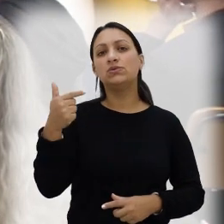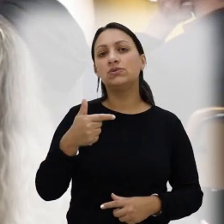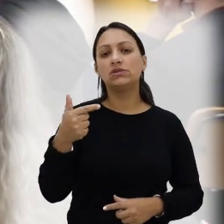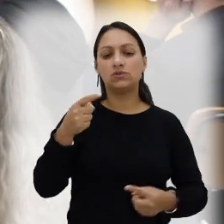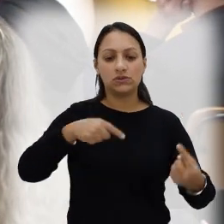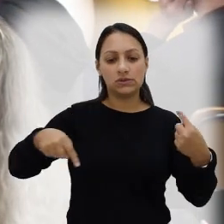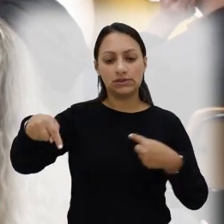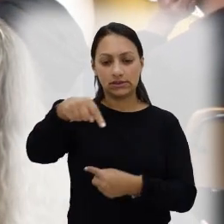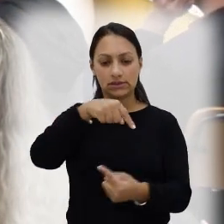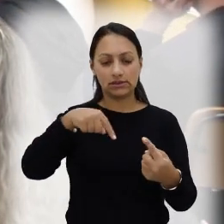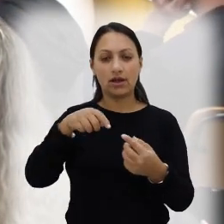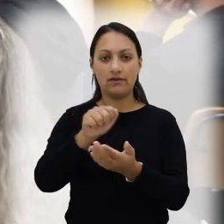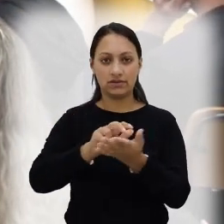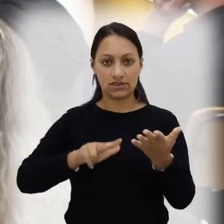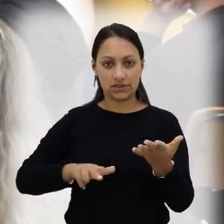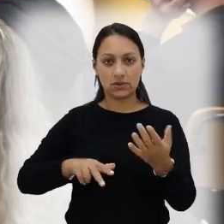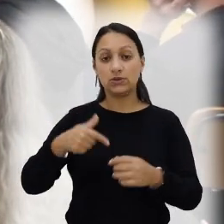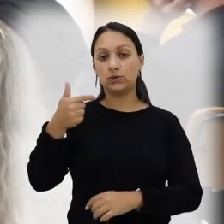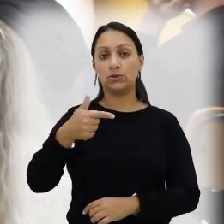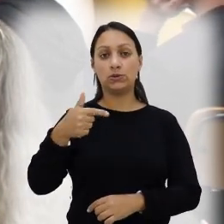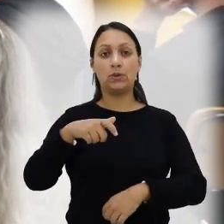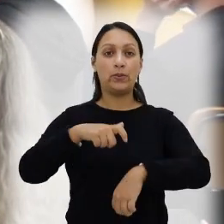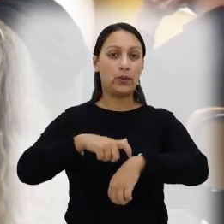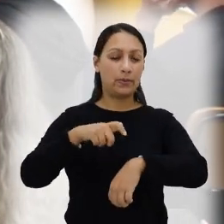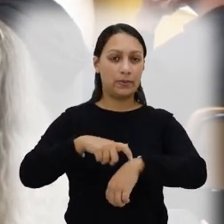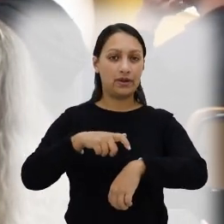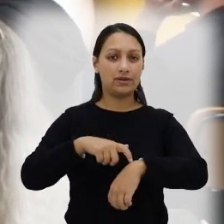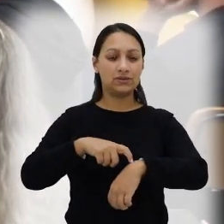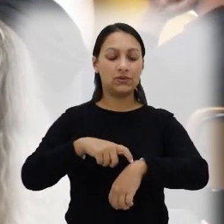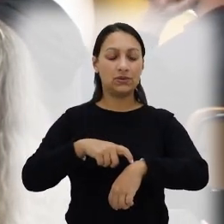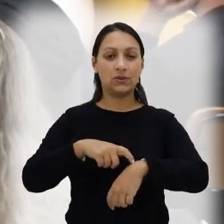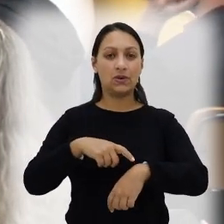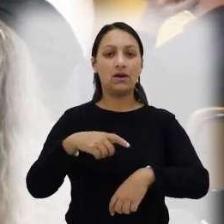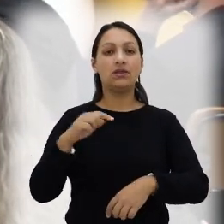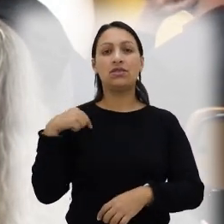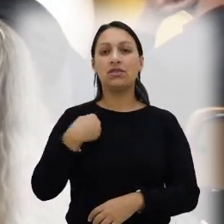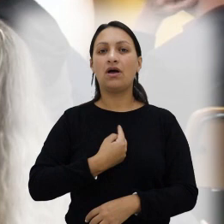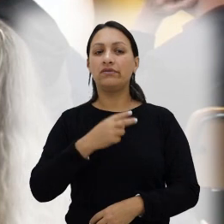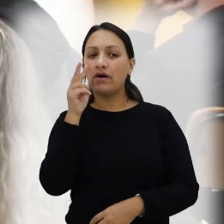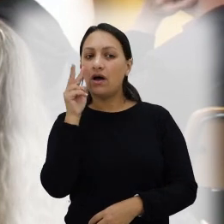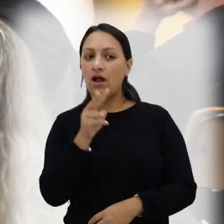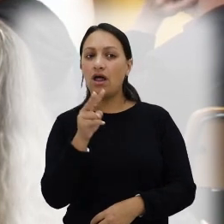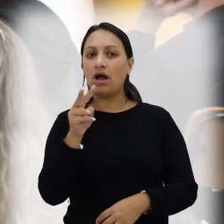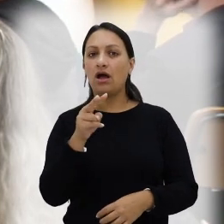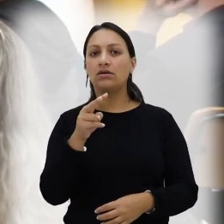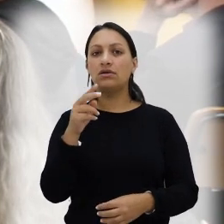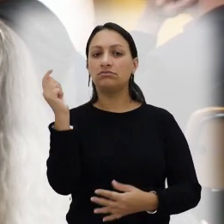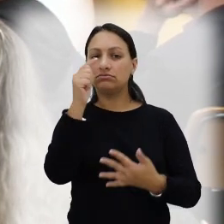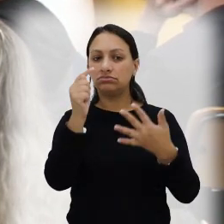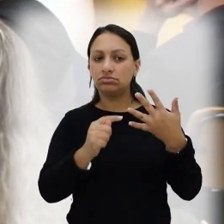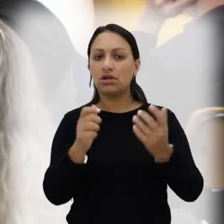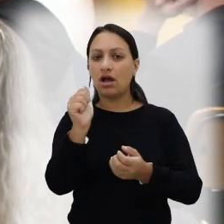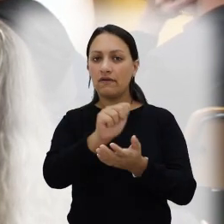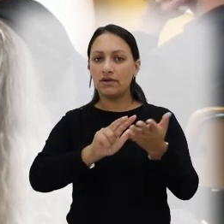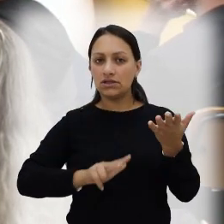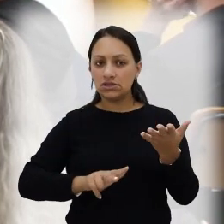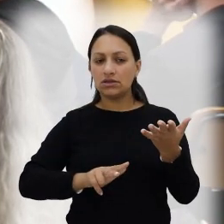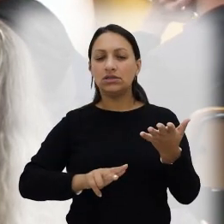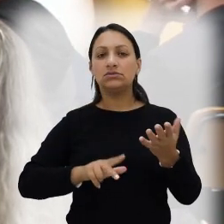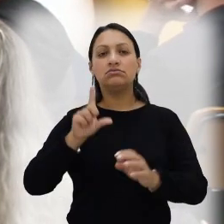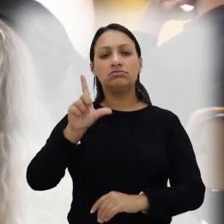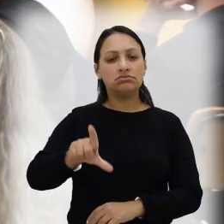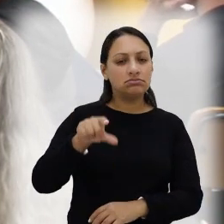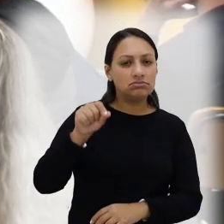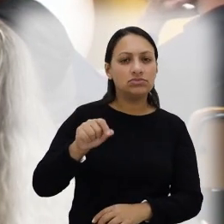de avaliação. Então, é o segundo momento onde a gente vai olhar para os atributos de avaliação e